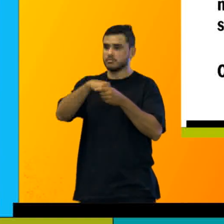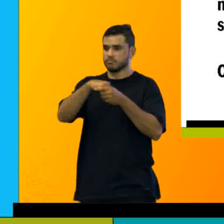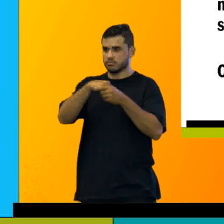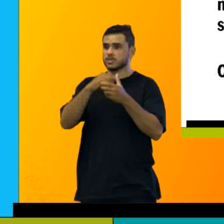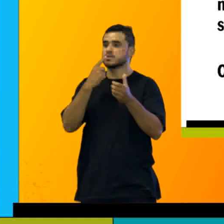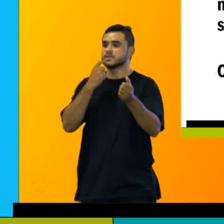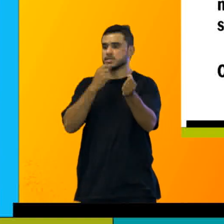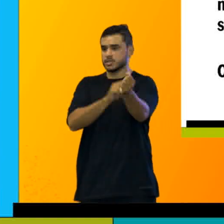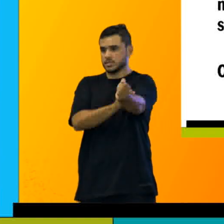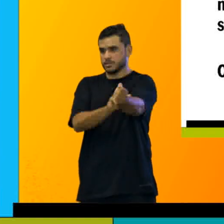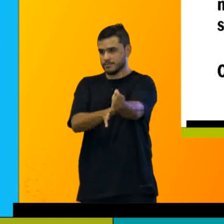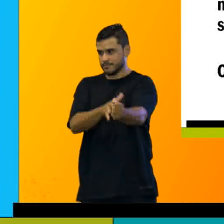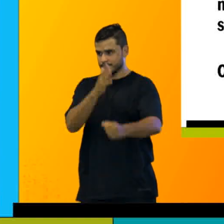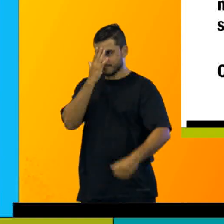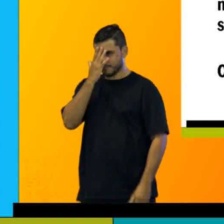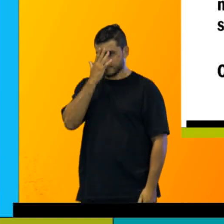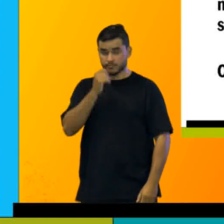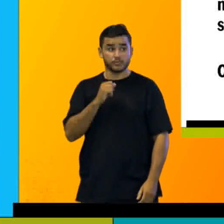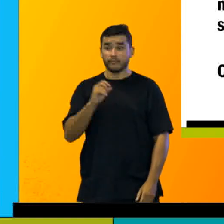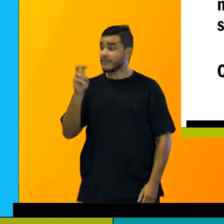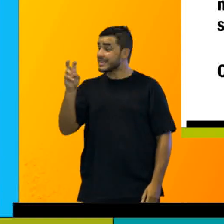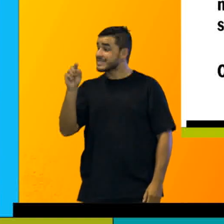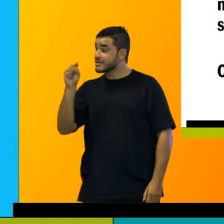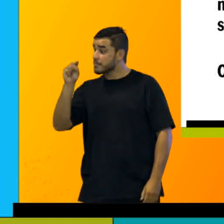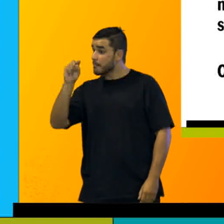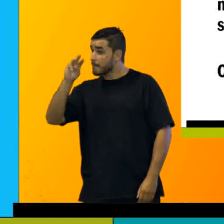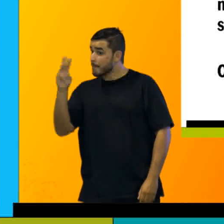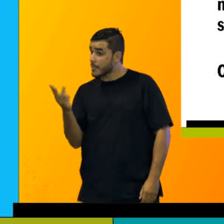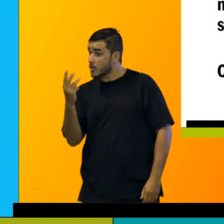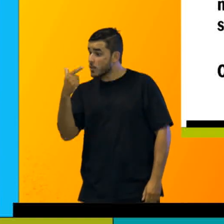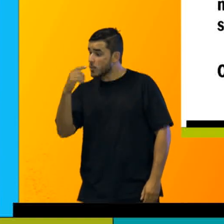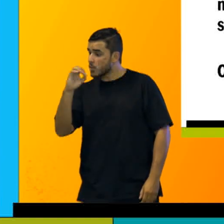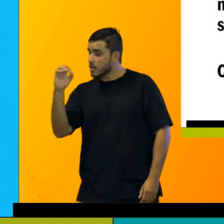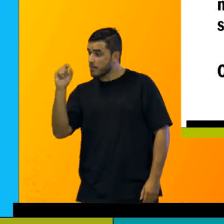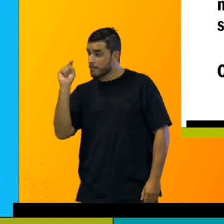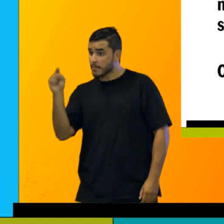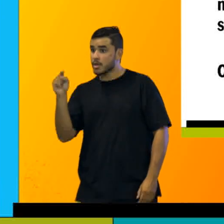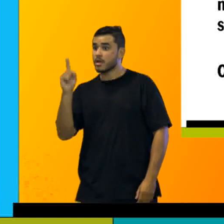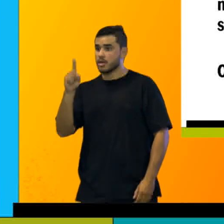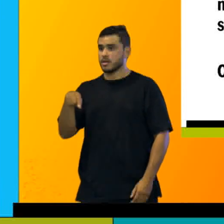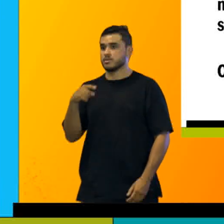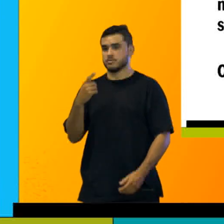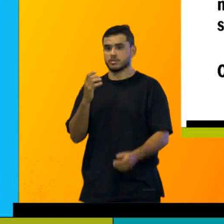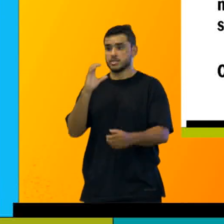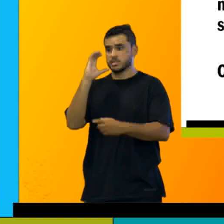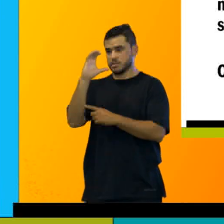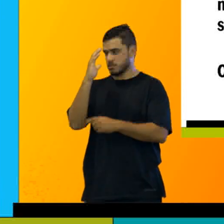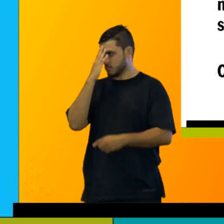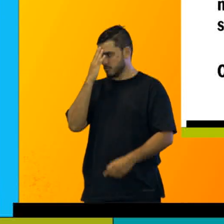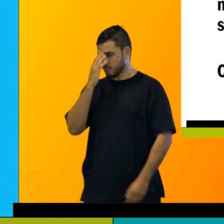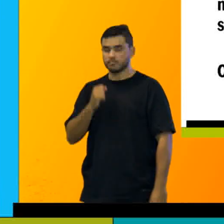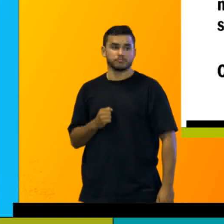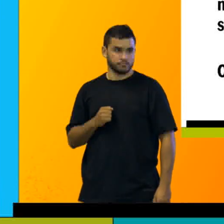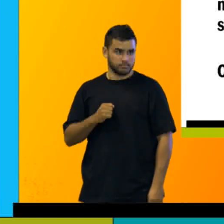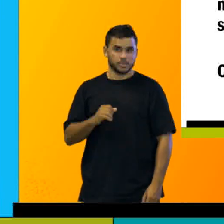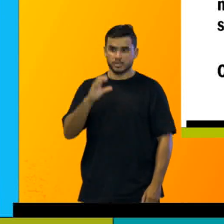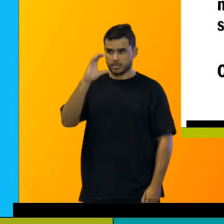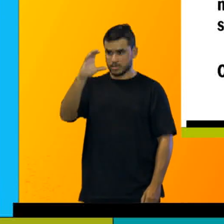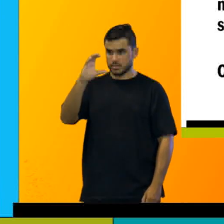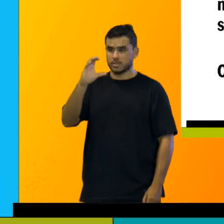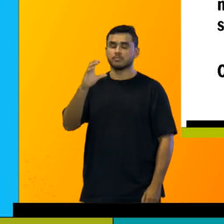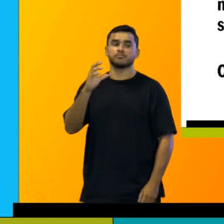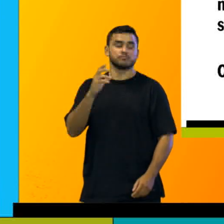milhões e 200 mil. Então, essa 5 milhões e 200 mil é o C. Bota aí, C igual a 5 milhões e 200